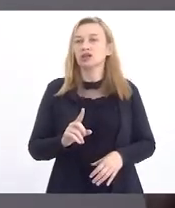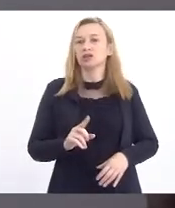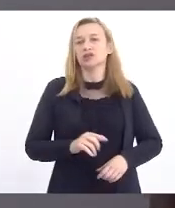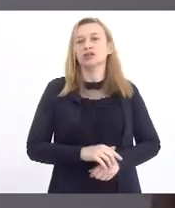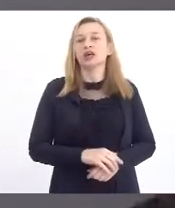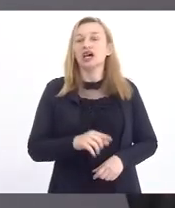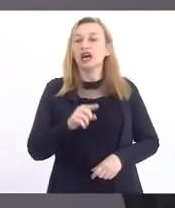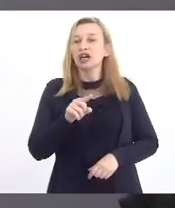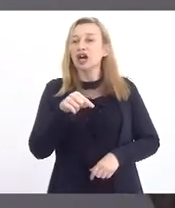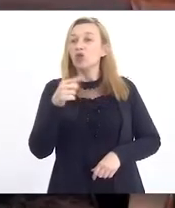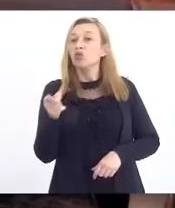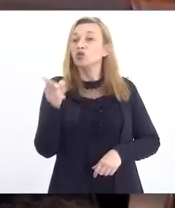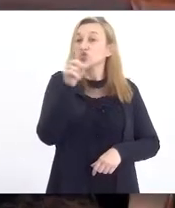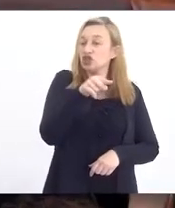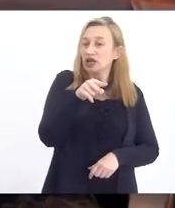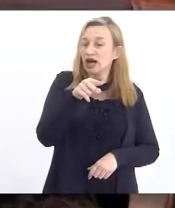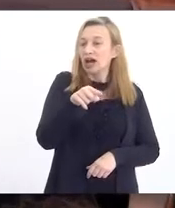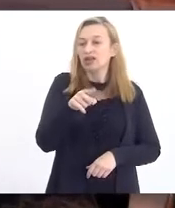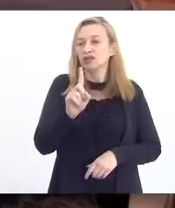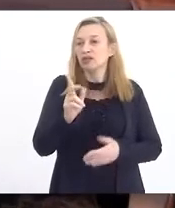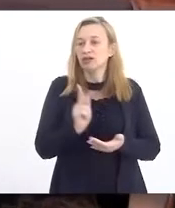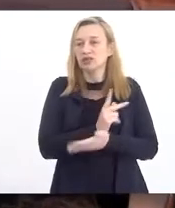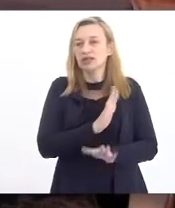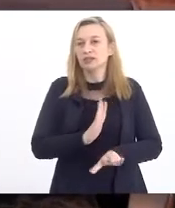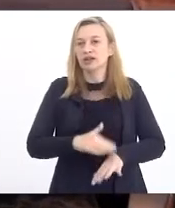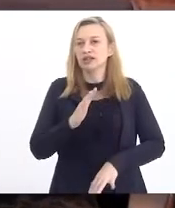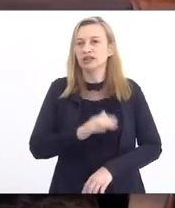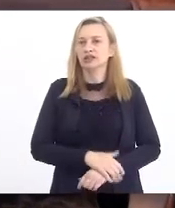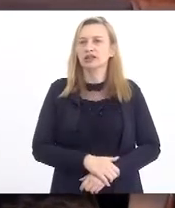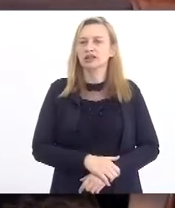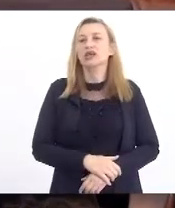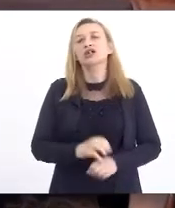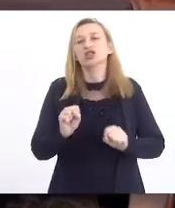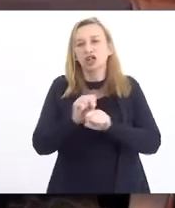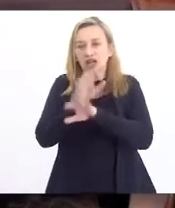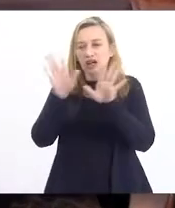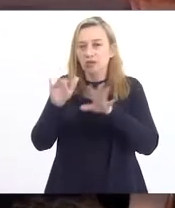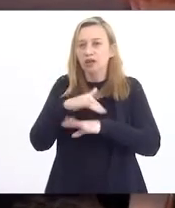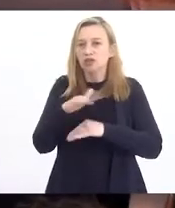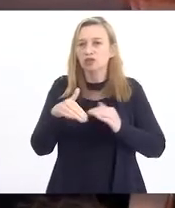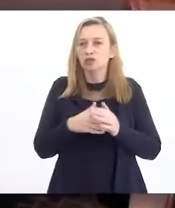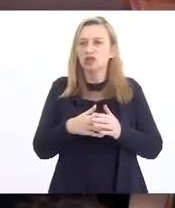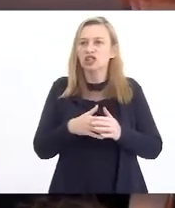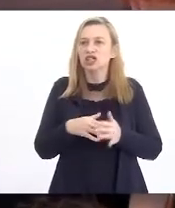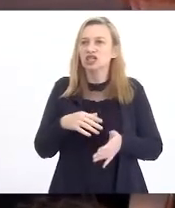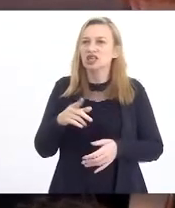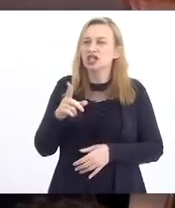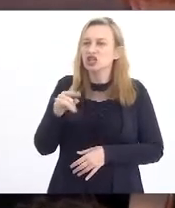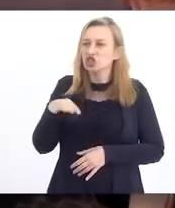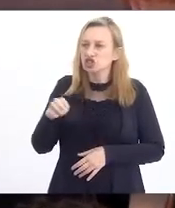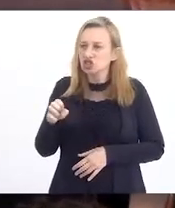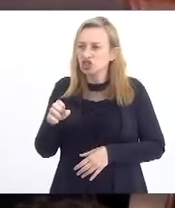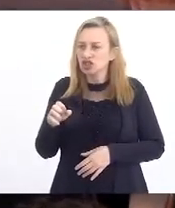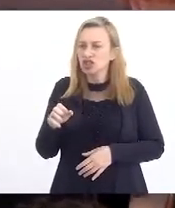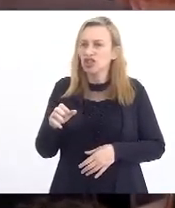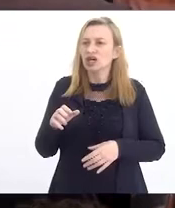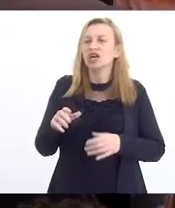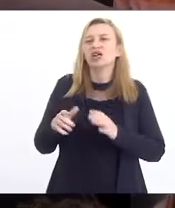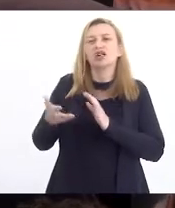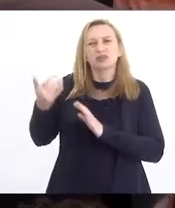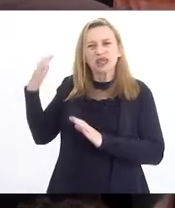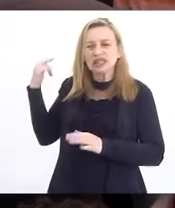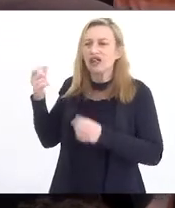bom? É que eu gostaria que ficasse bem claro a todos os presentes da audiência que esse dique, anteriormente, que era muito questionado, que